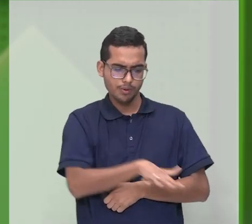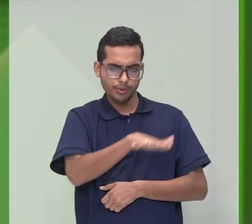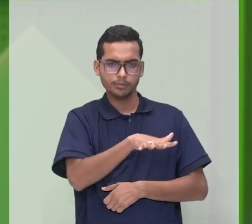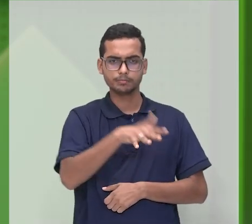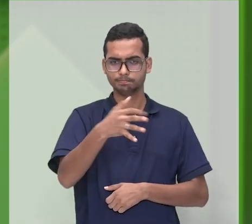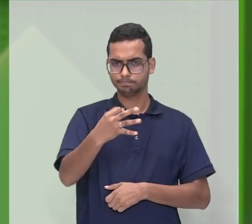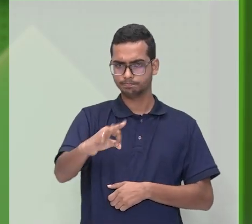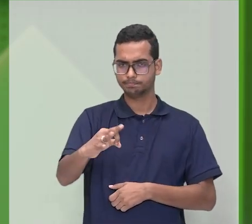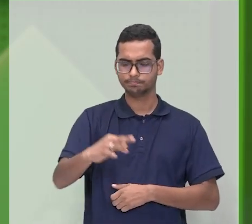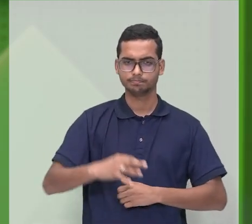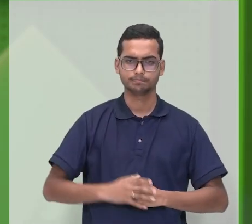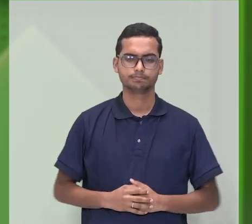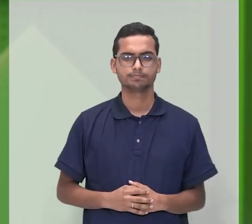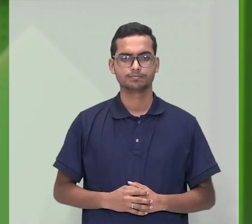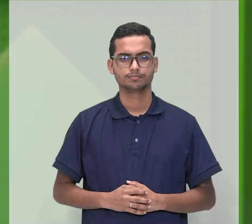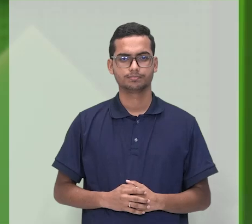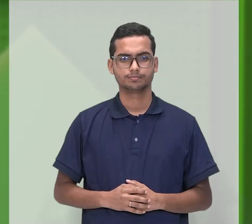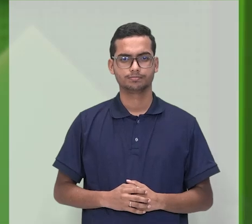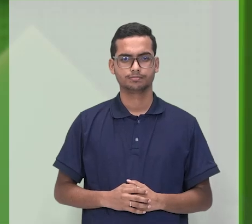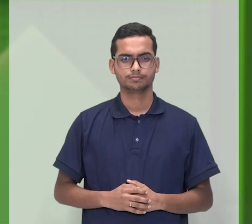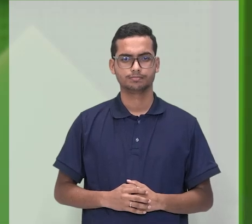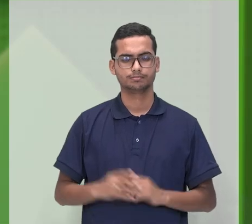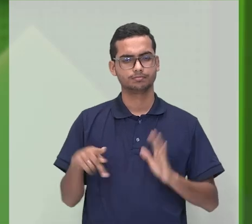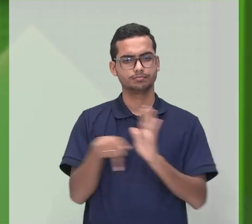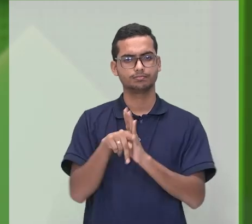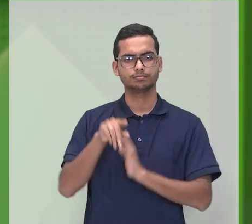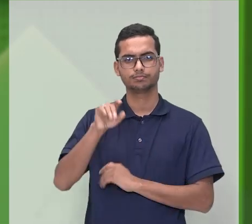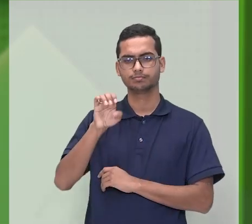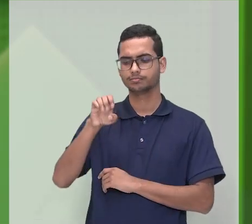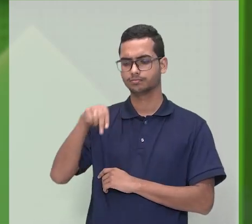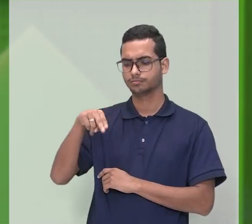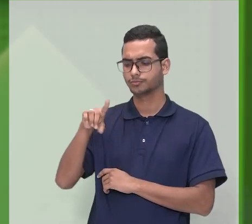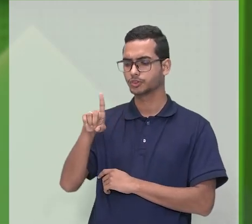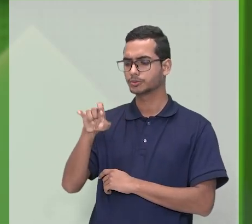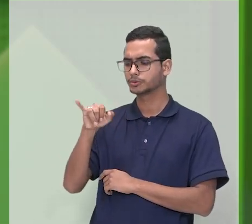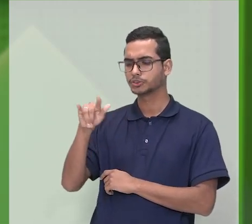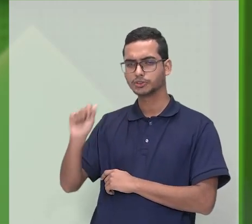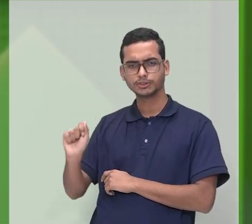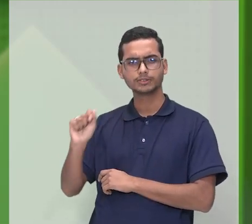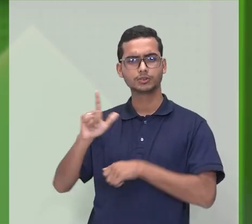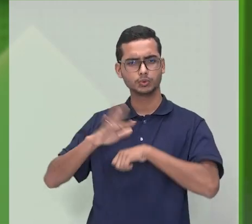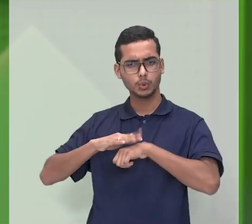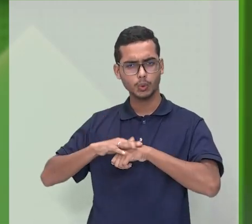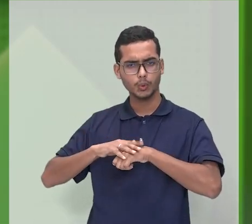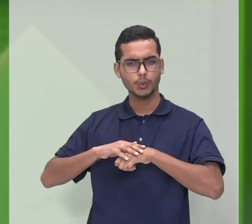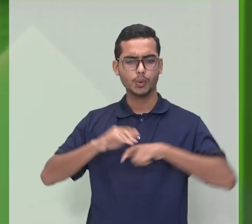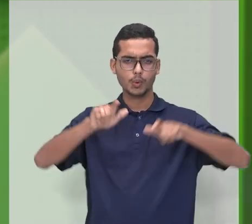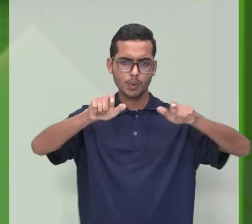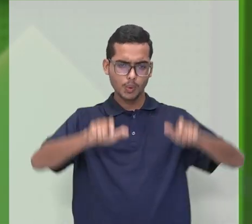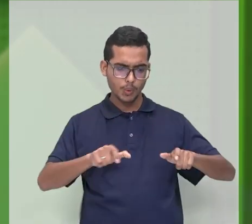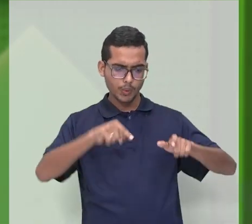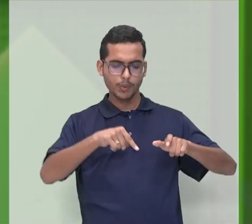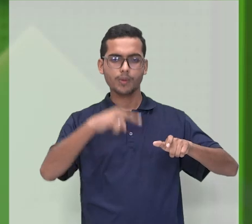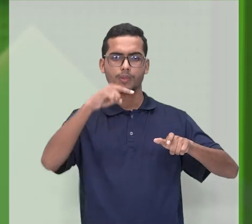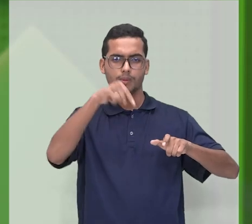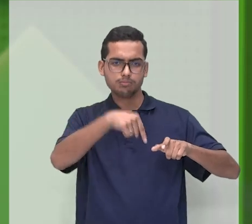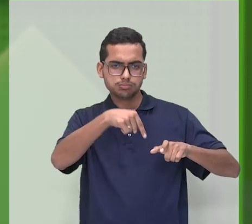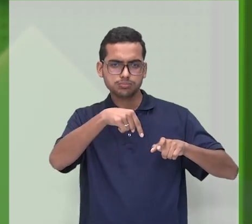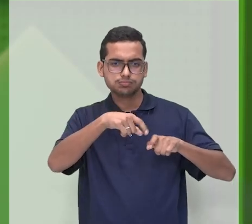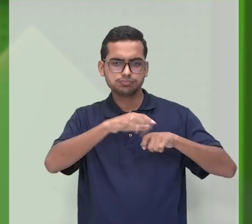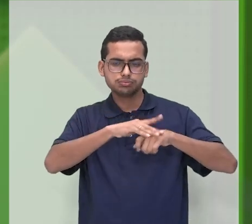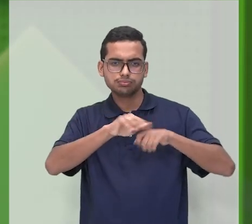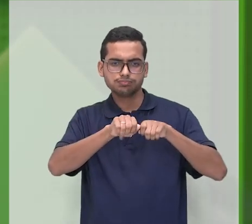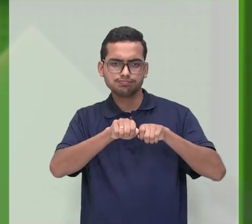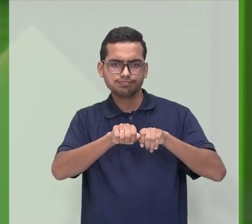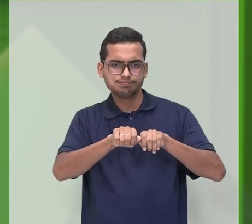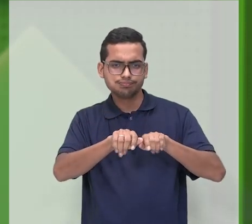região, certo? E essa endemia, ela acaba sendo ali um tipo